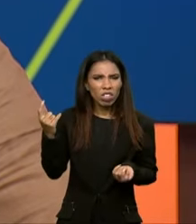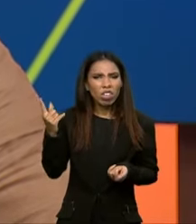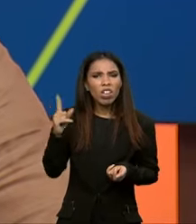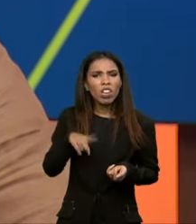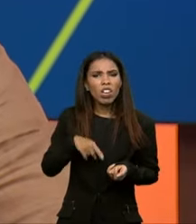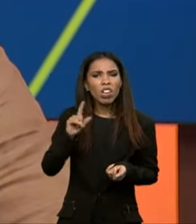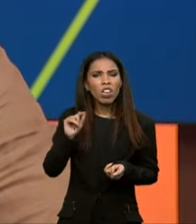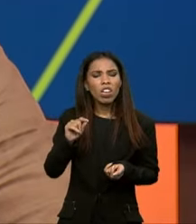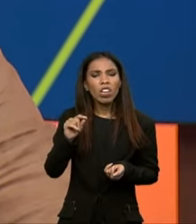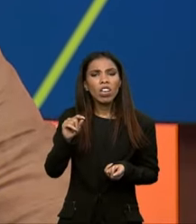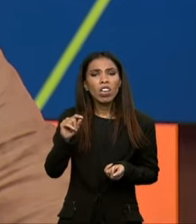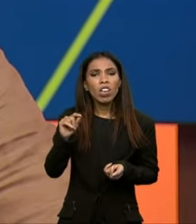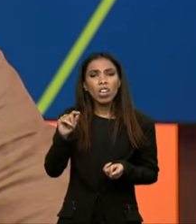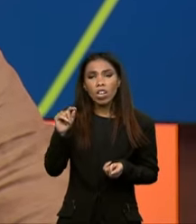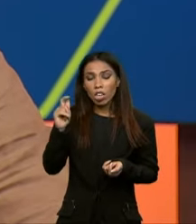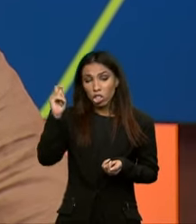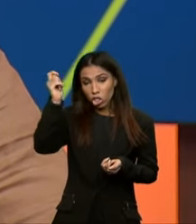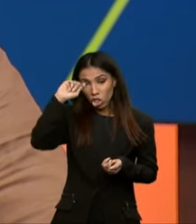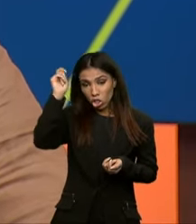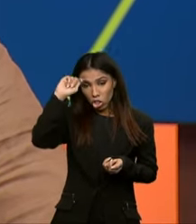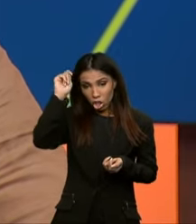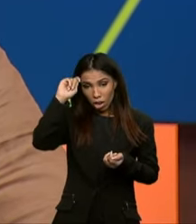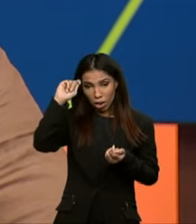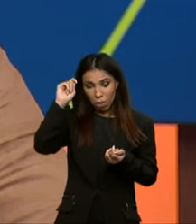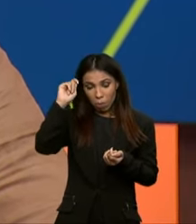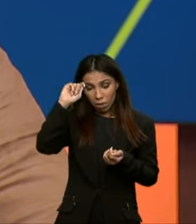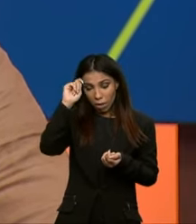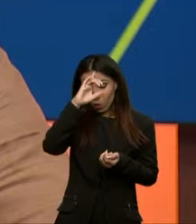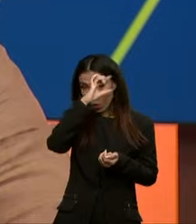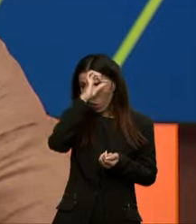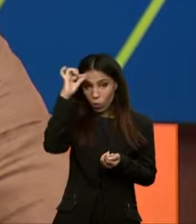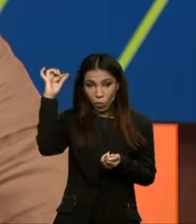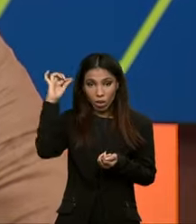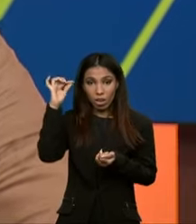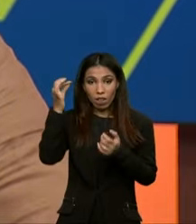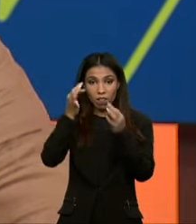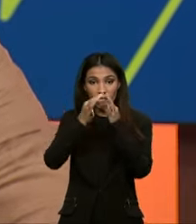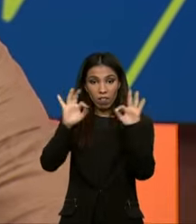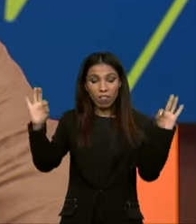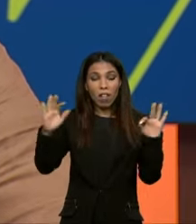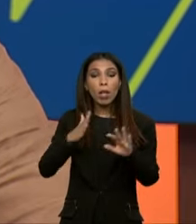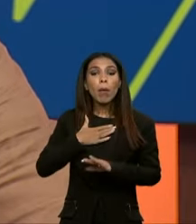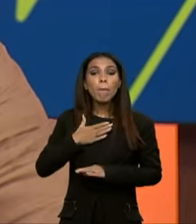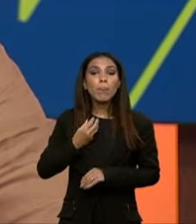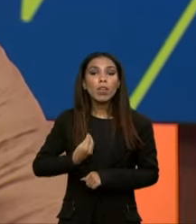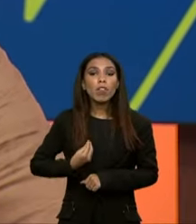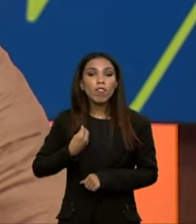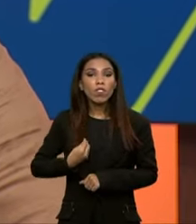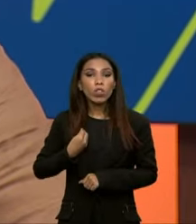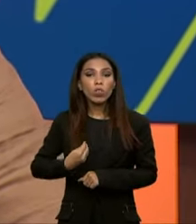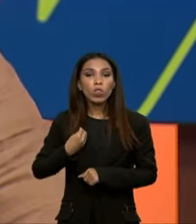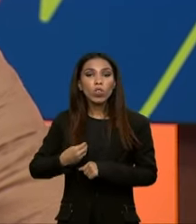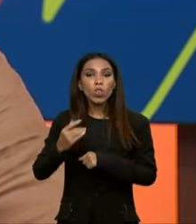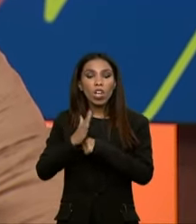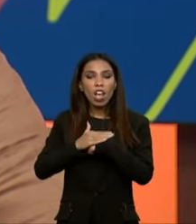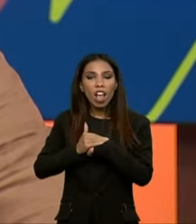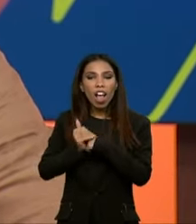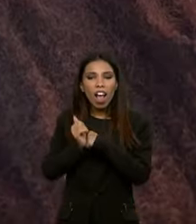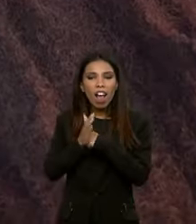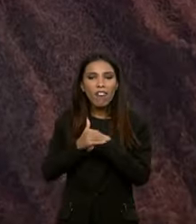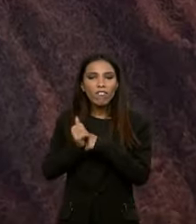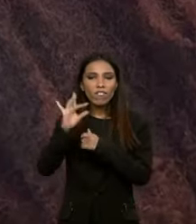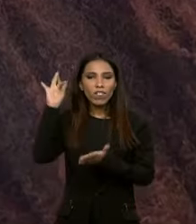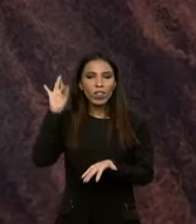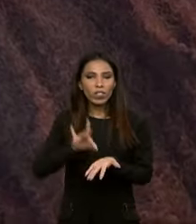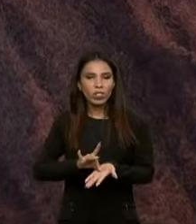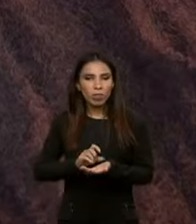eu fiz, escrevi no meu chapéu, né? Oh, que eu faço chapéu. Aí tem lá, minha vida é baseada em afetos reais.